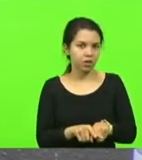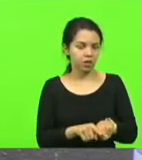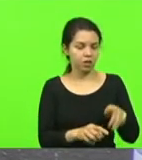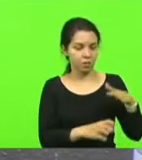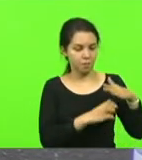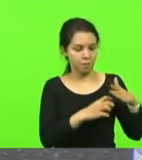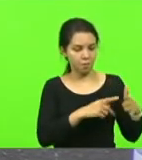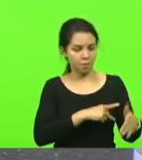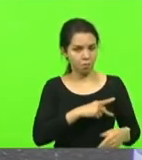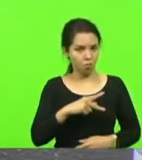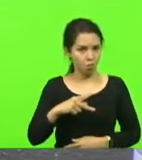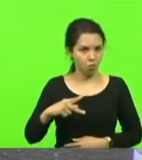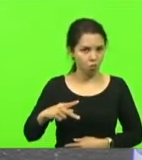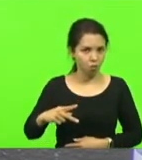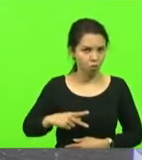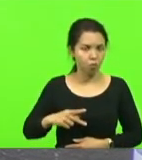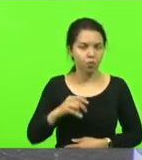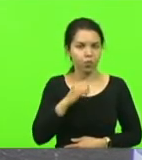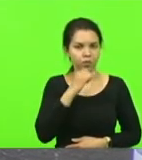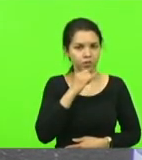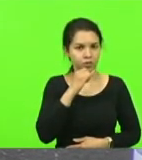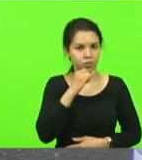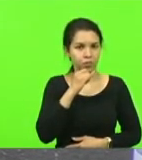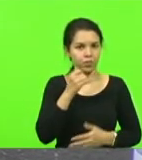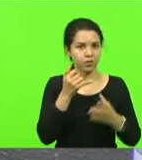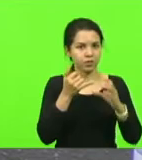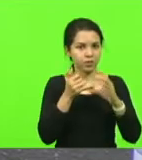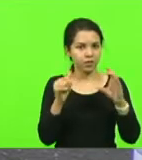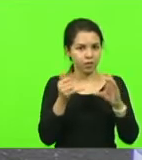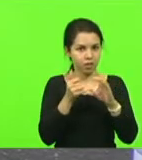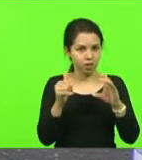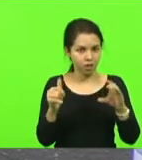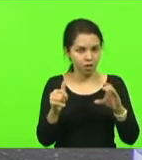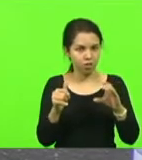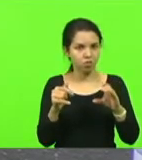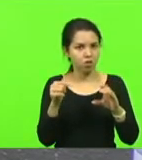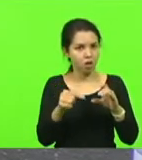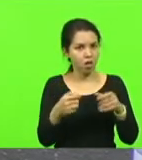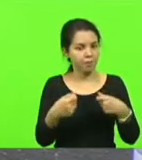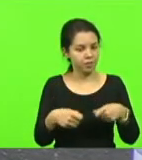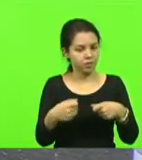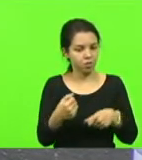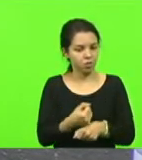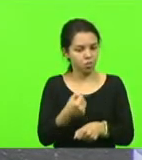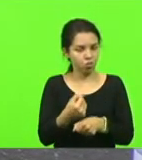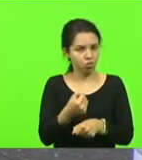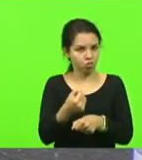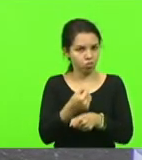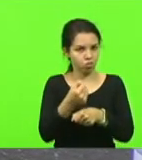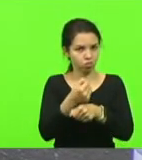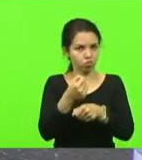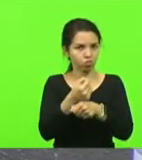por exemplo, a Celesc, quando tem que construir uma linha